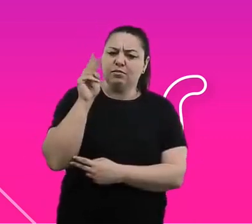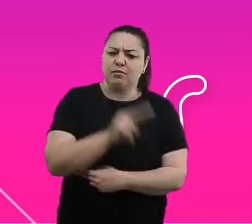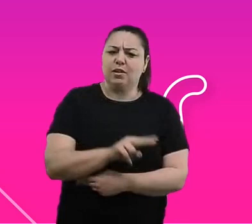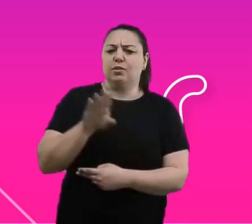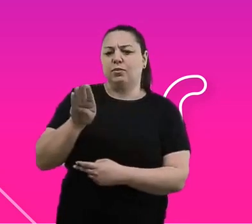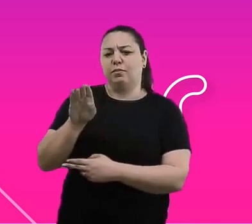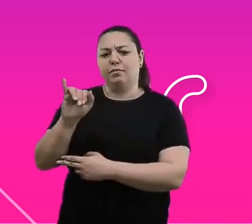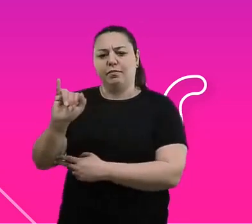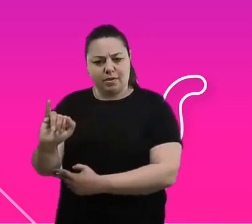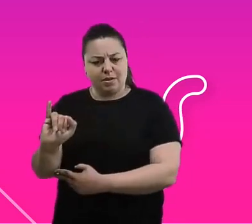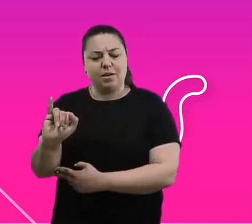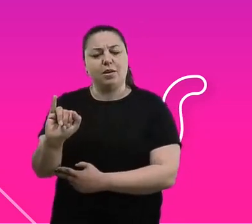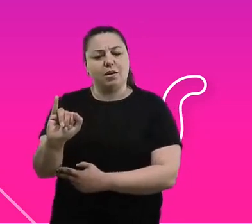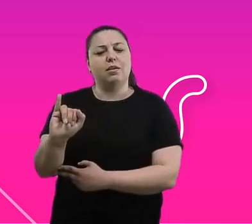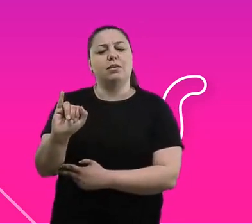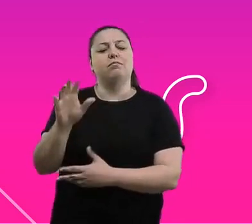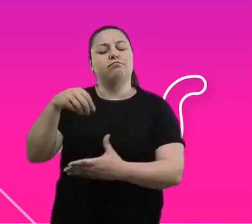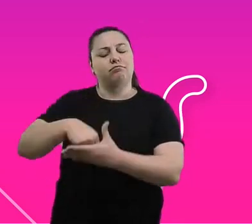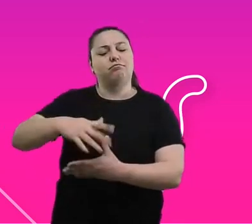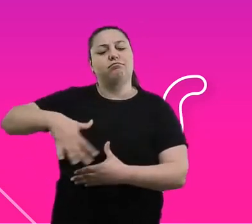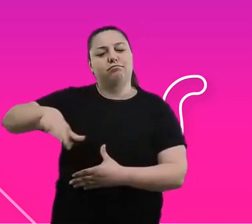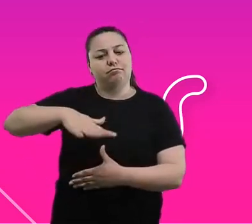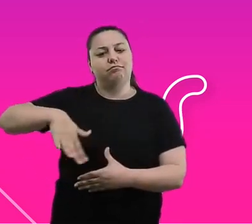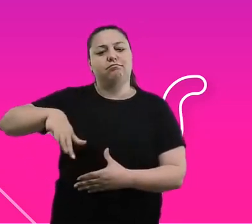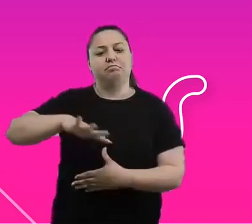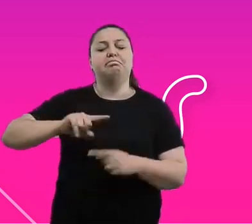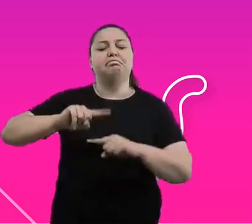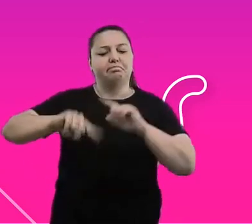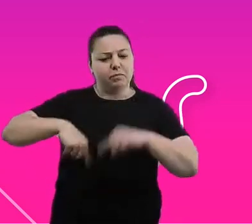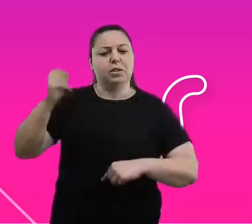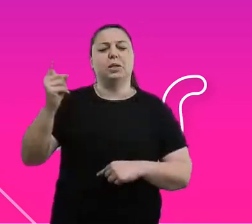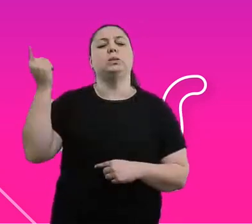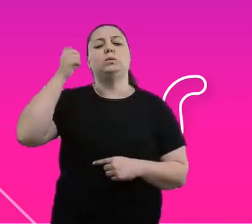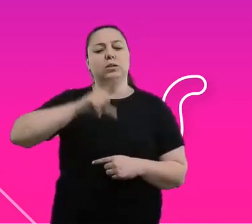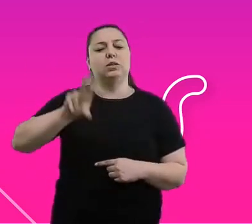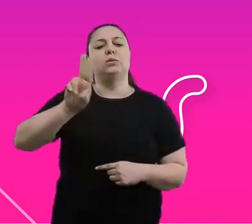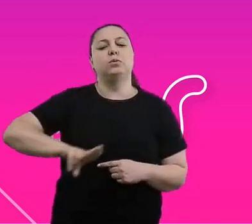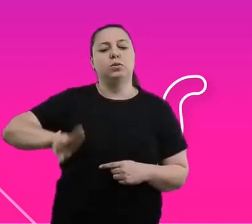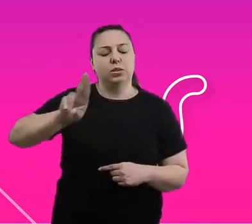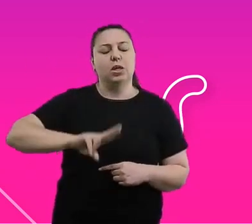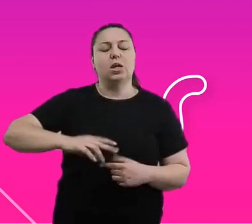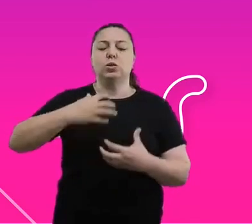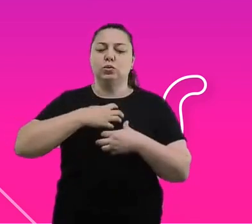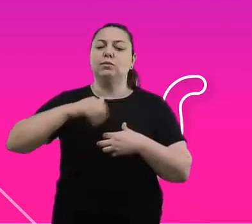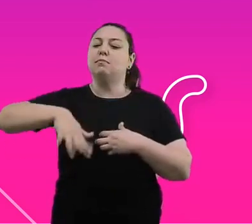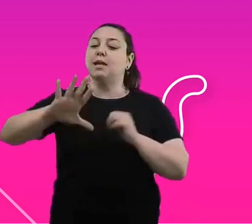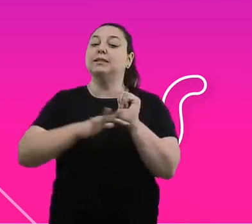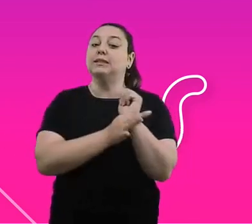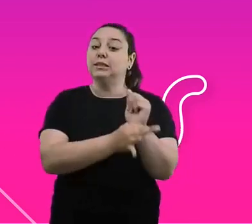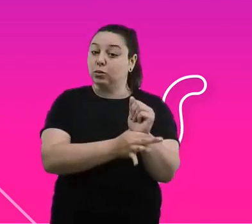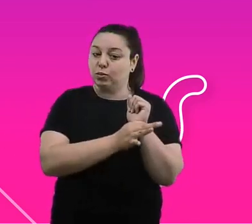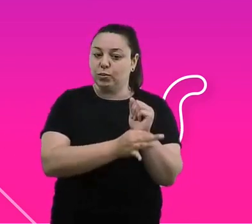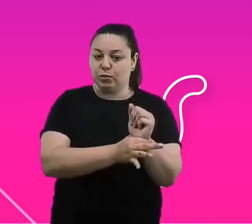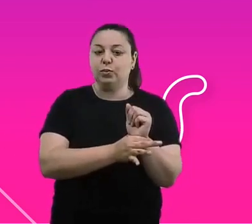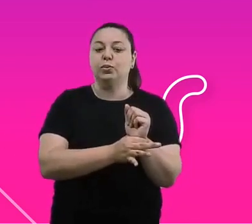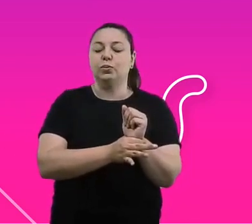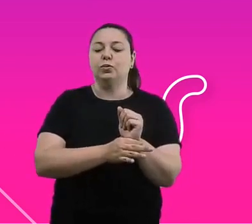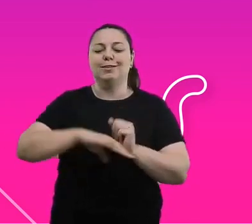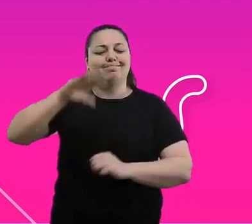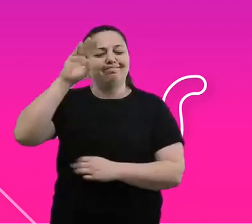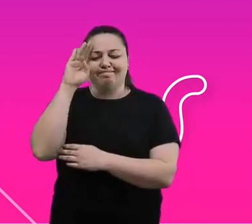são estabelecimentos com uma suscetibilidade muito alta ao contágio da Covid. Então, esses estabelecimentos foram pontos de muita atenção